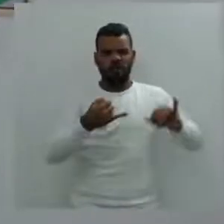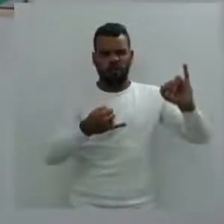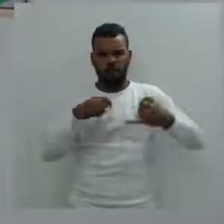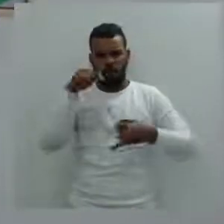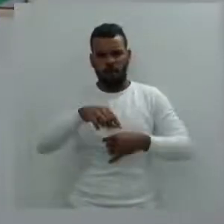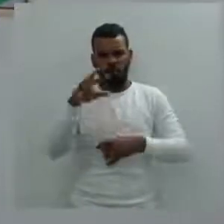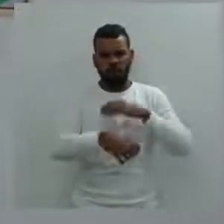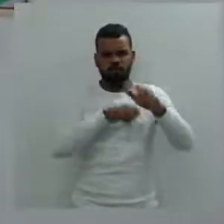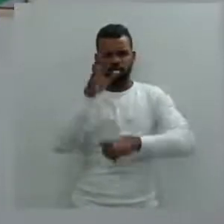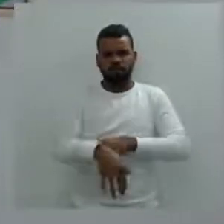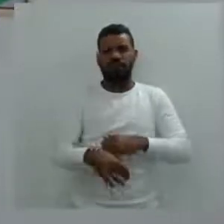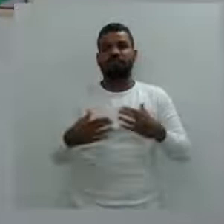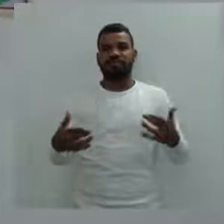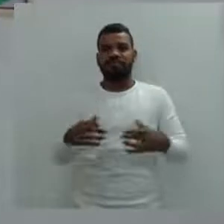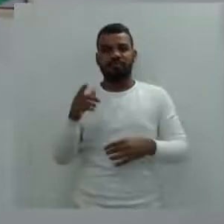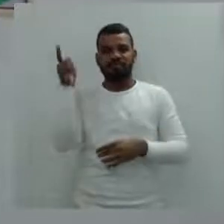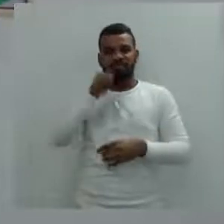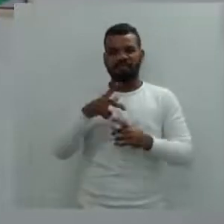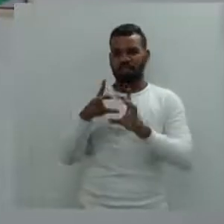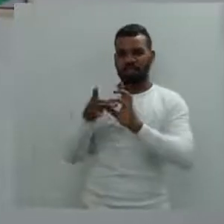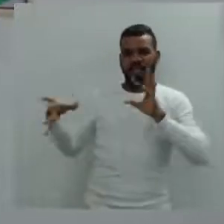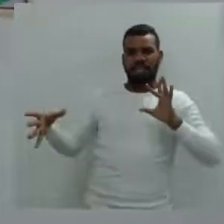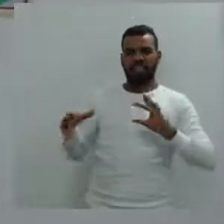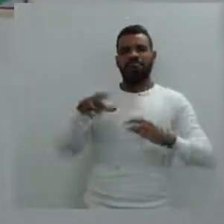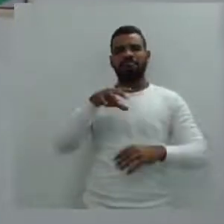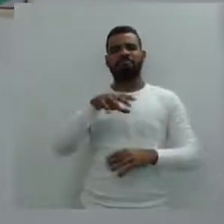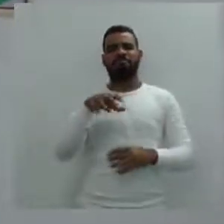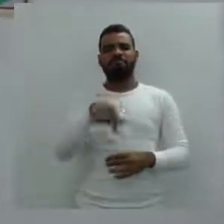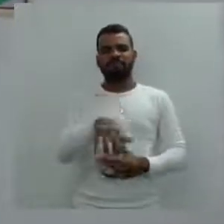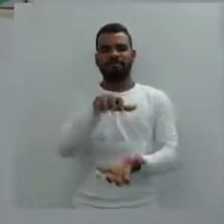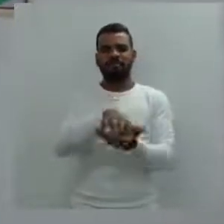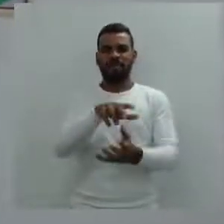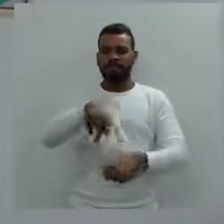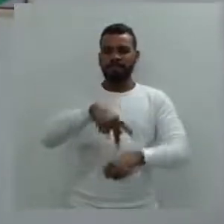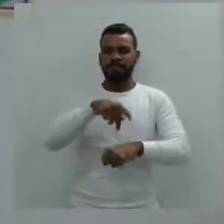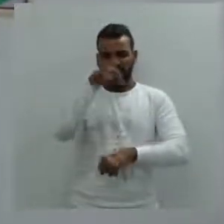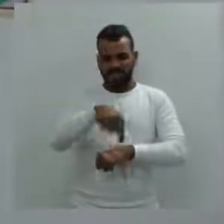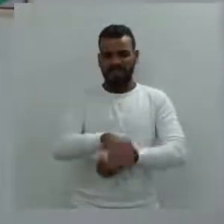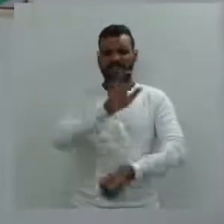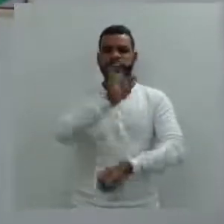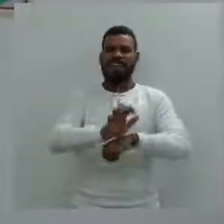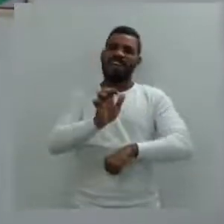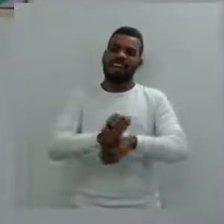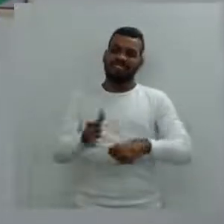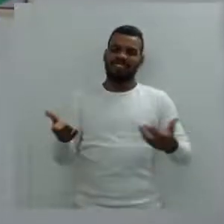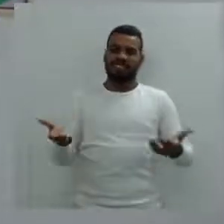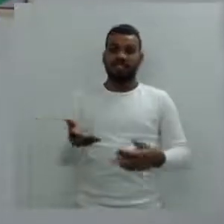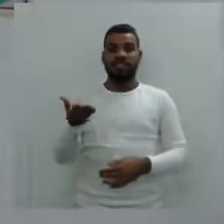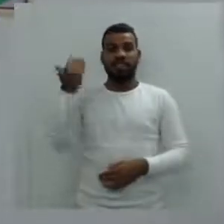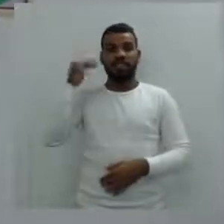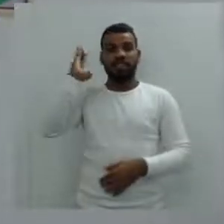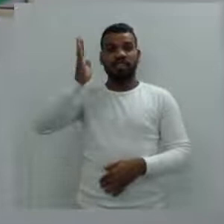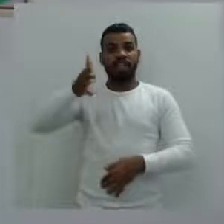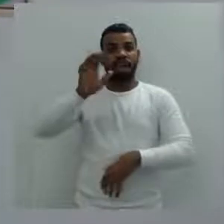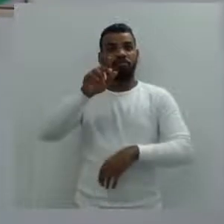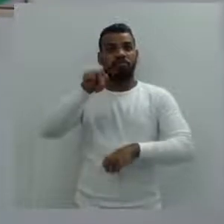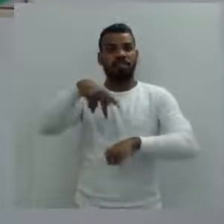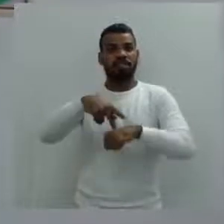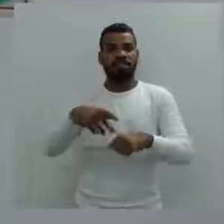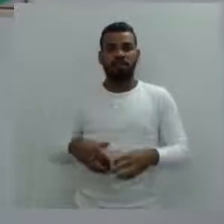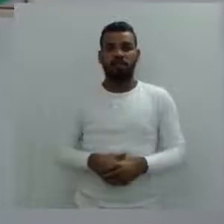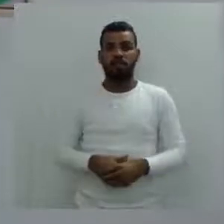se tornando um país. Salve o nosso estado, que um dia já foi república,